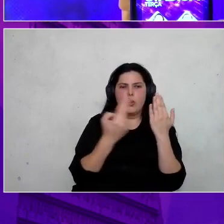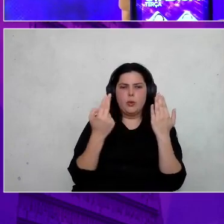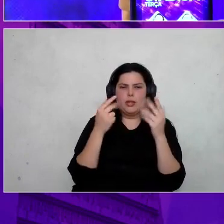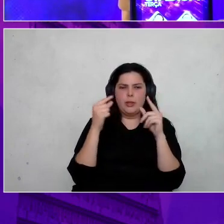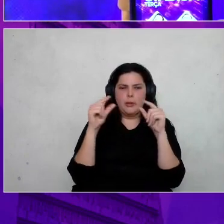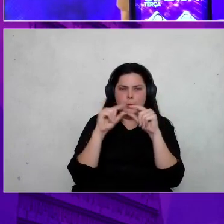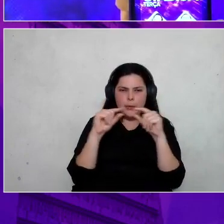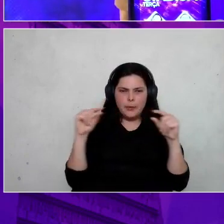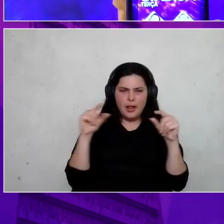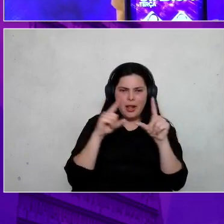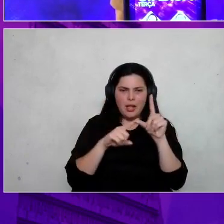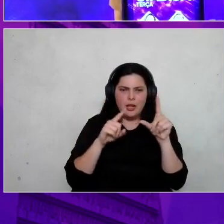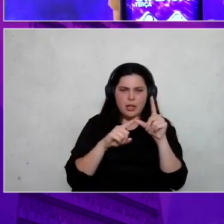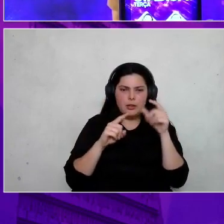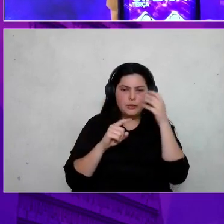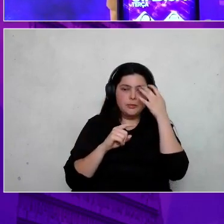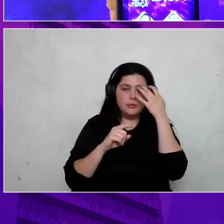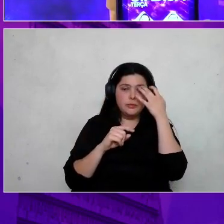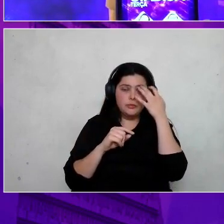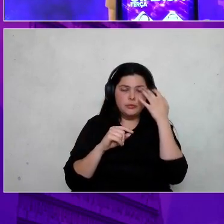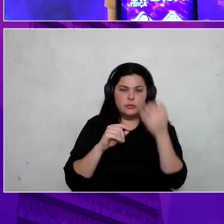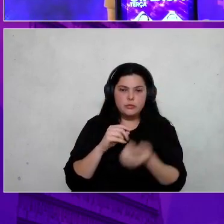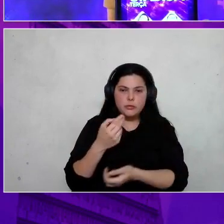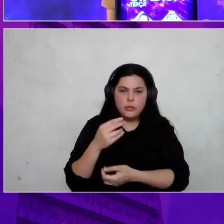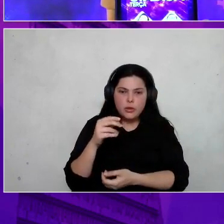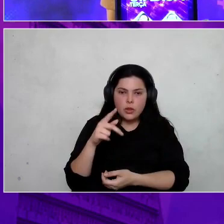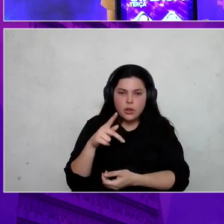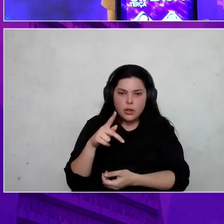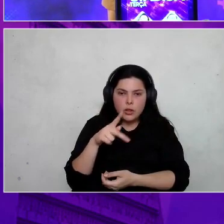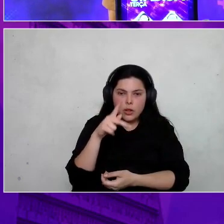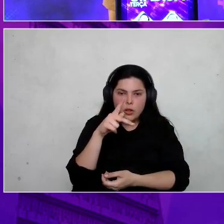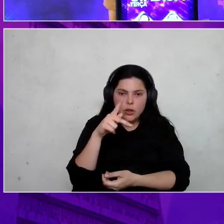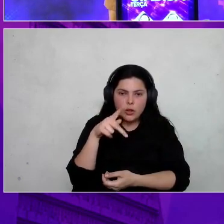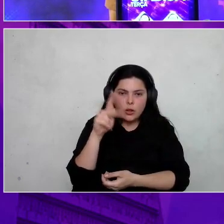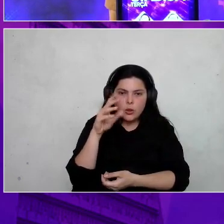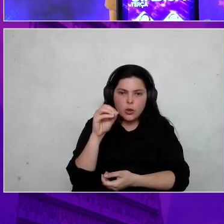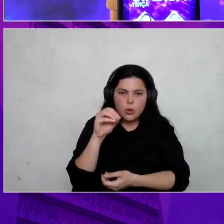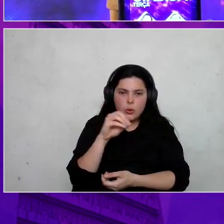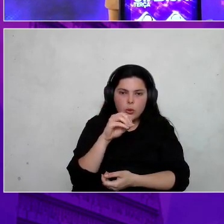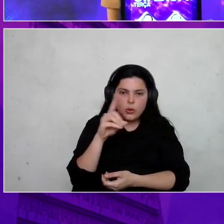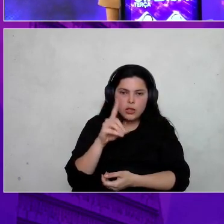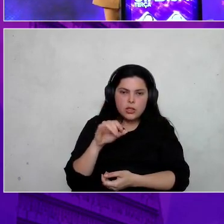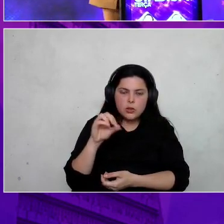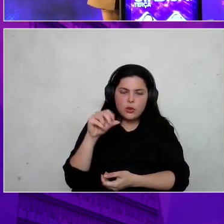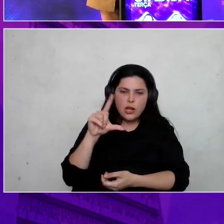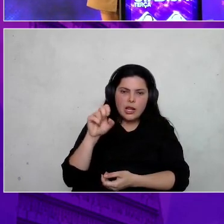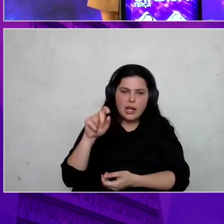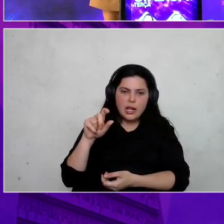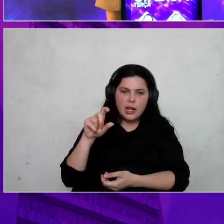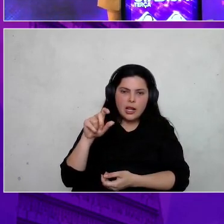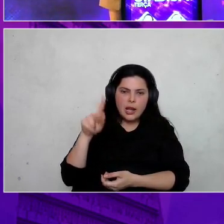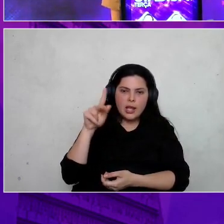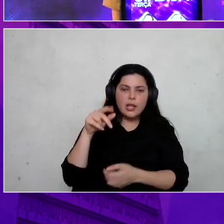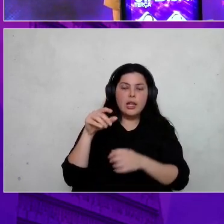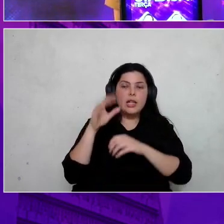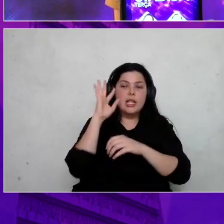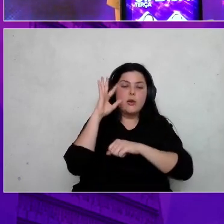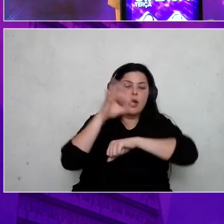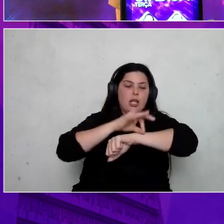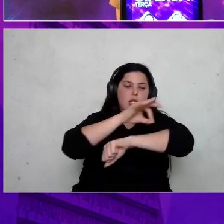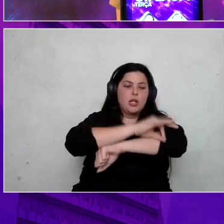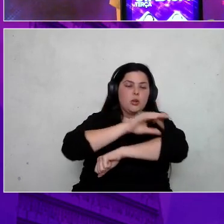letra, do Koziolek, em que ele fala que uma decisão arquitetural leva em consideração